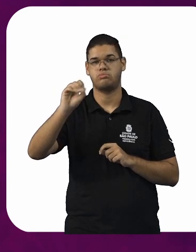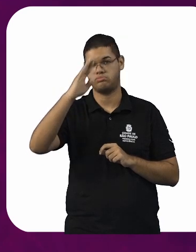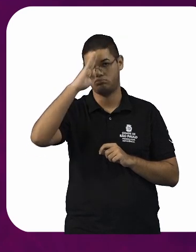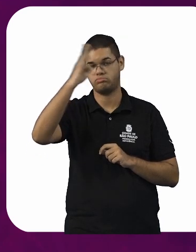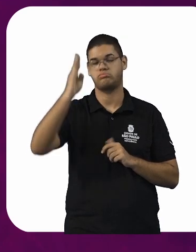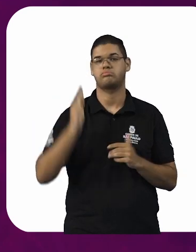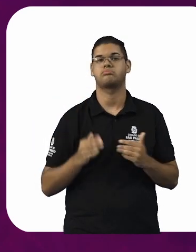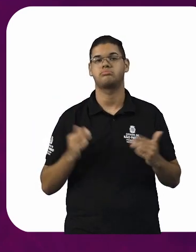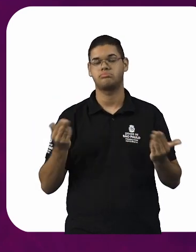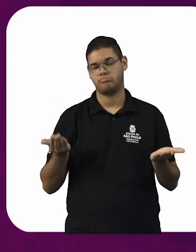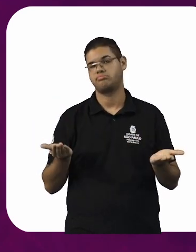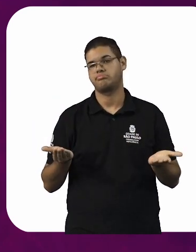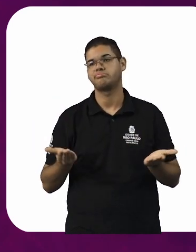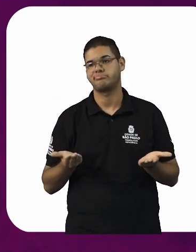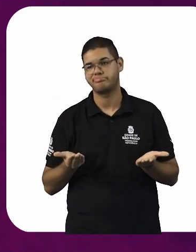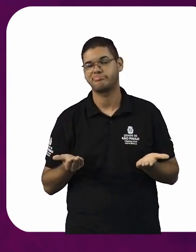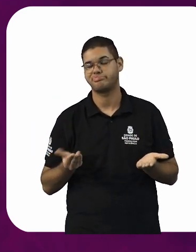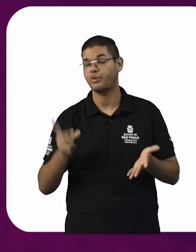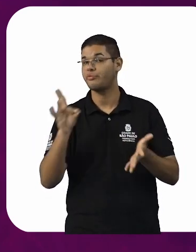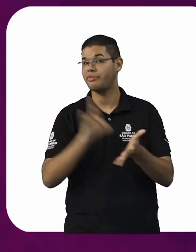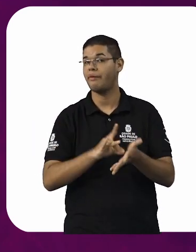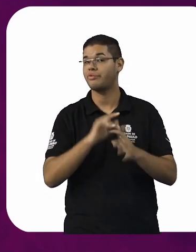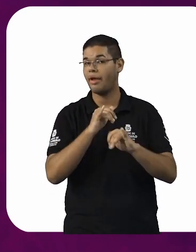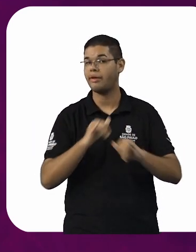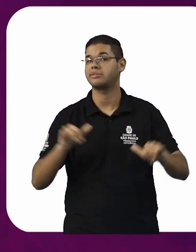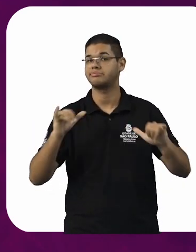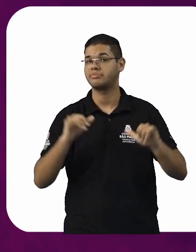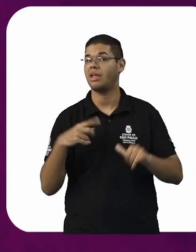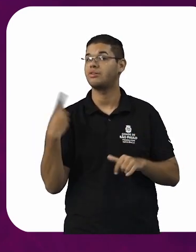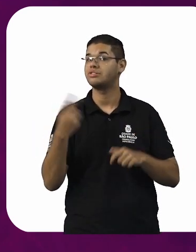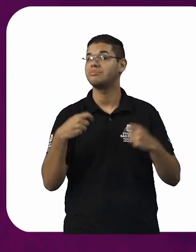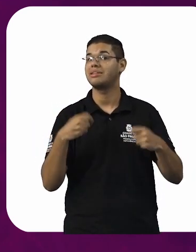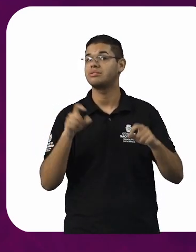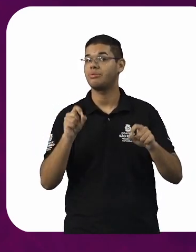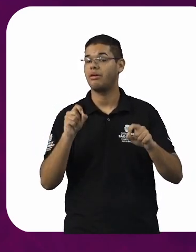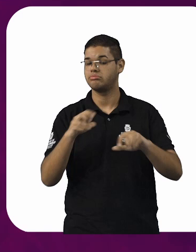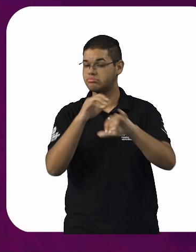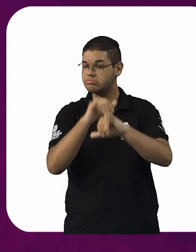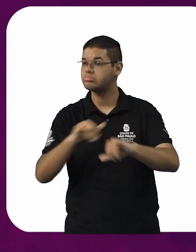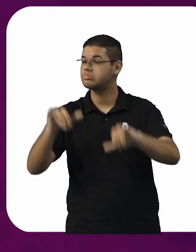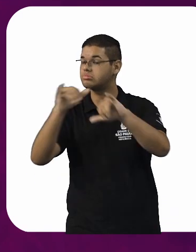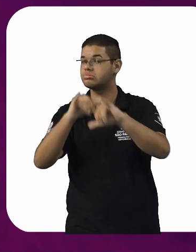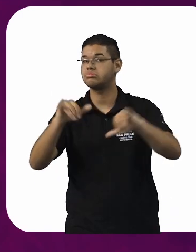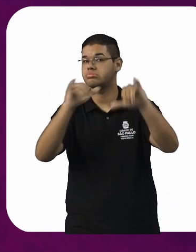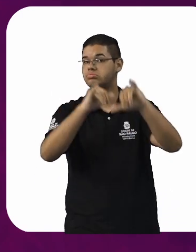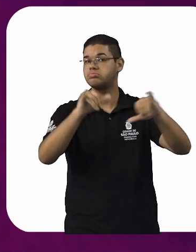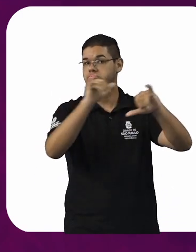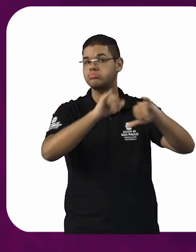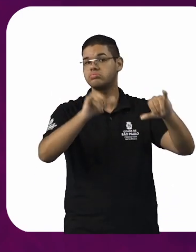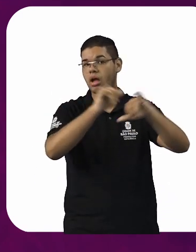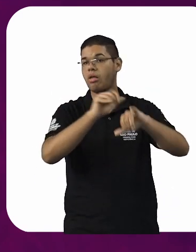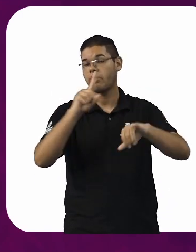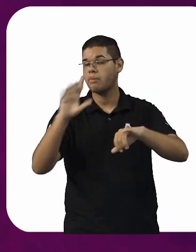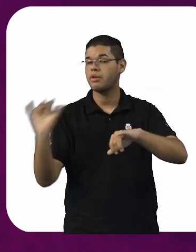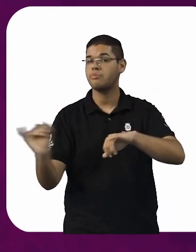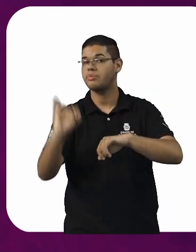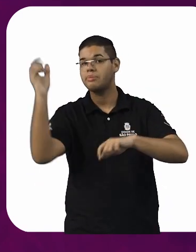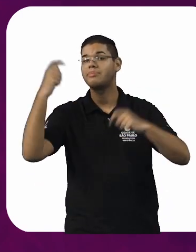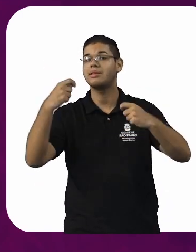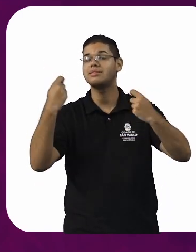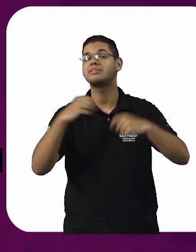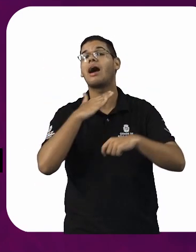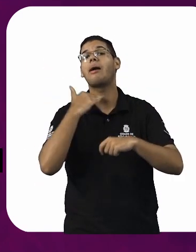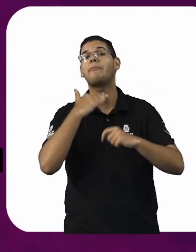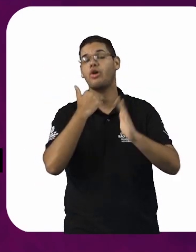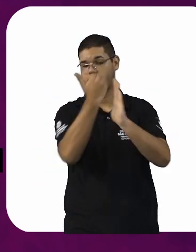simples fato de existir. É essa que é a questão. Então, tem que deixar isso... O Paulo colocou esse ponto, acho fundamental. Tem que diferenciar muito essas mortes.